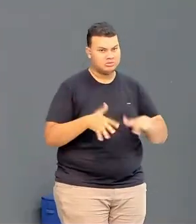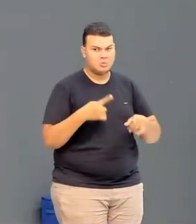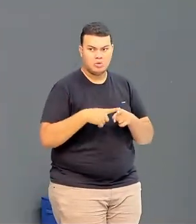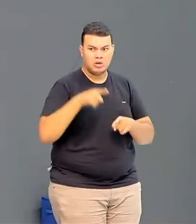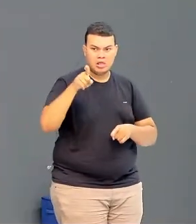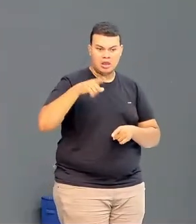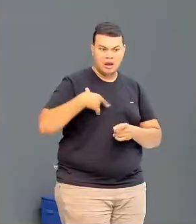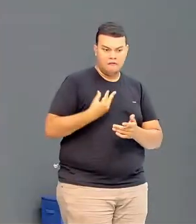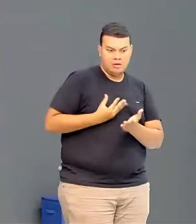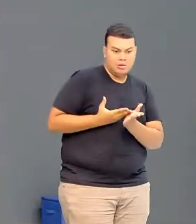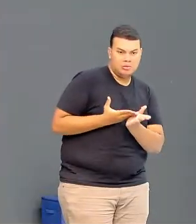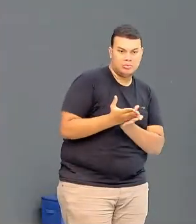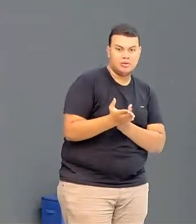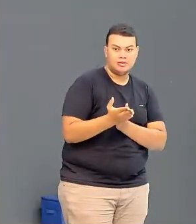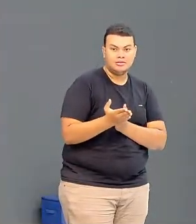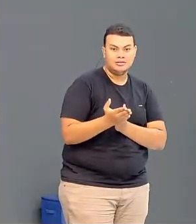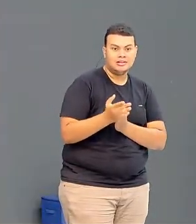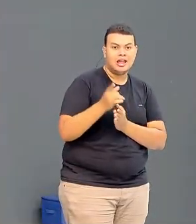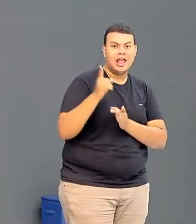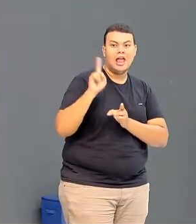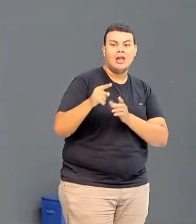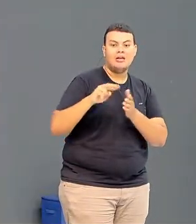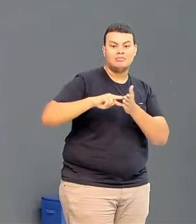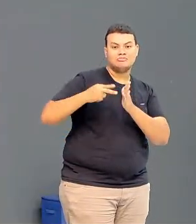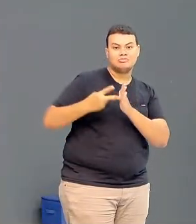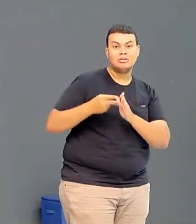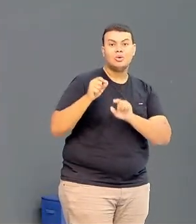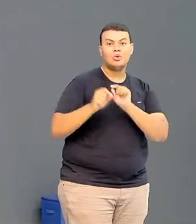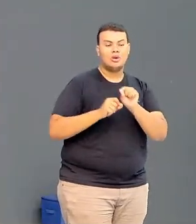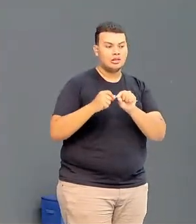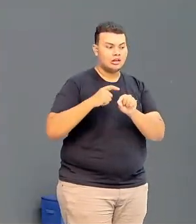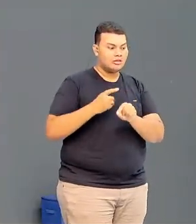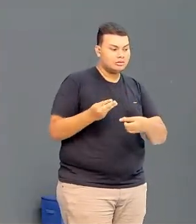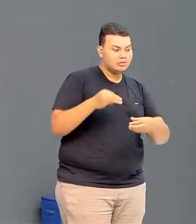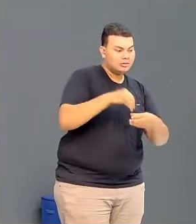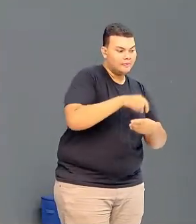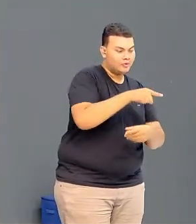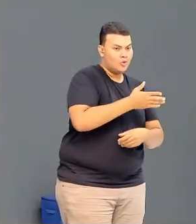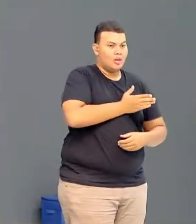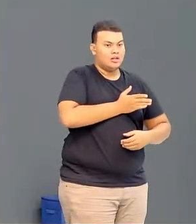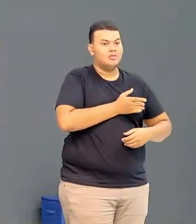Imagina a fortaleza que se criou no coração, na mente desse menino e dessa menina.